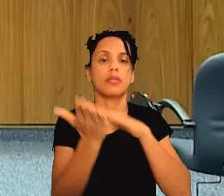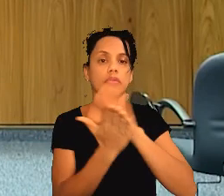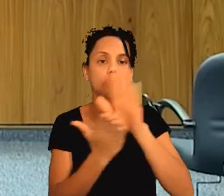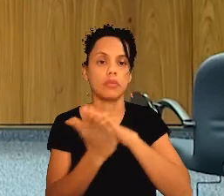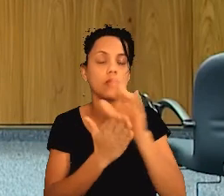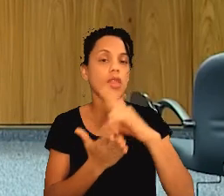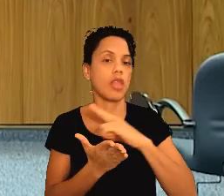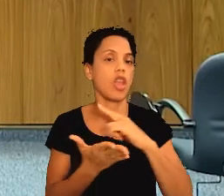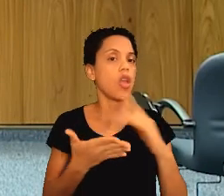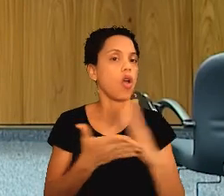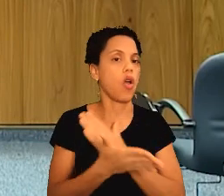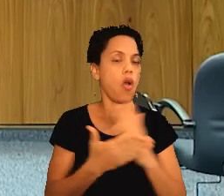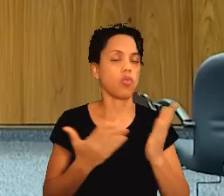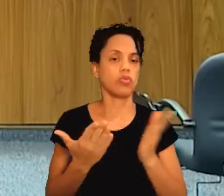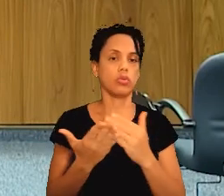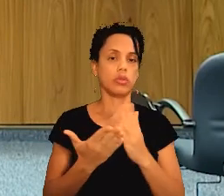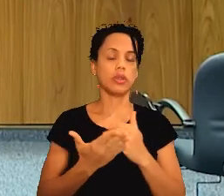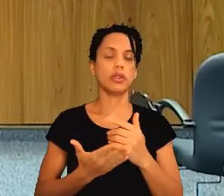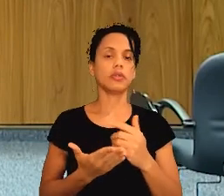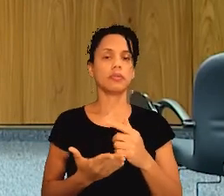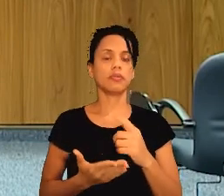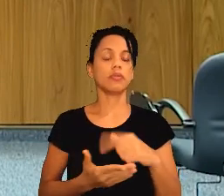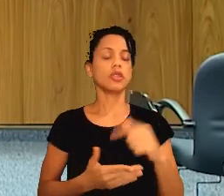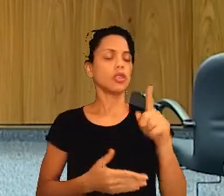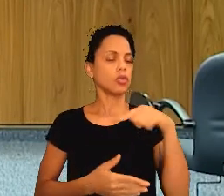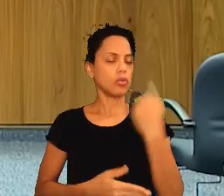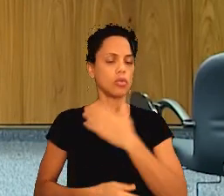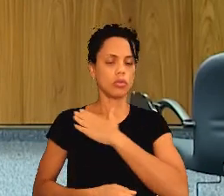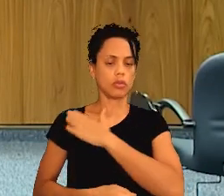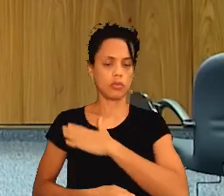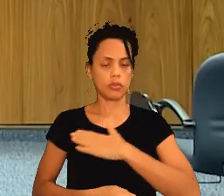alguns exemplares e é uma honra,